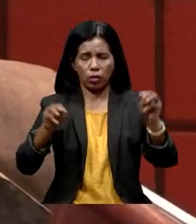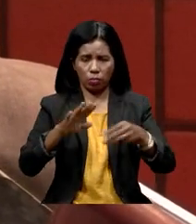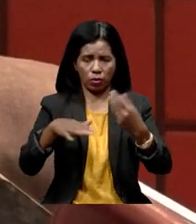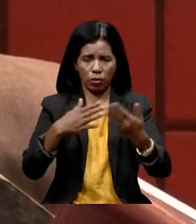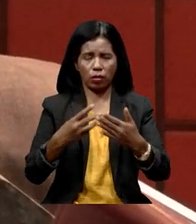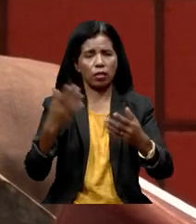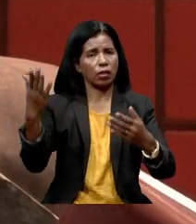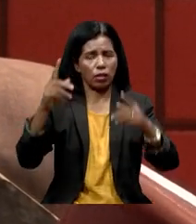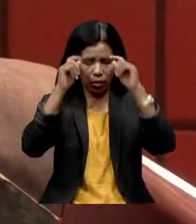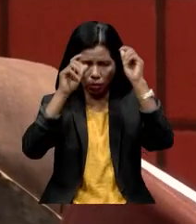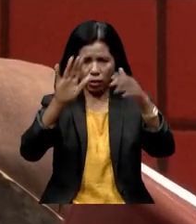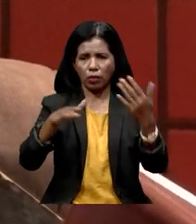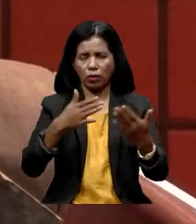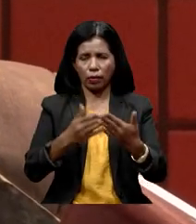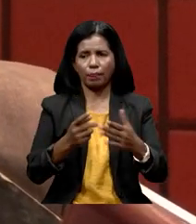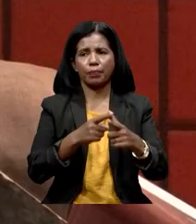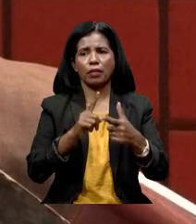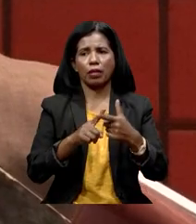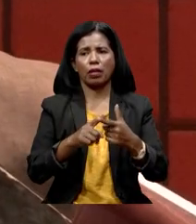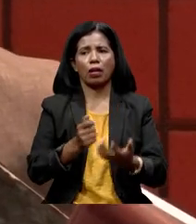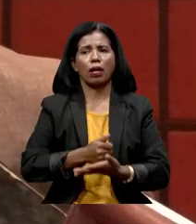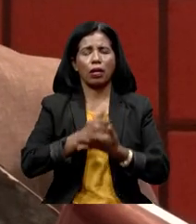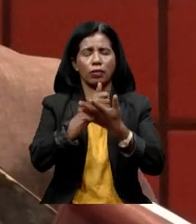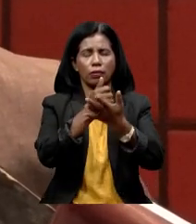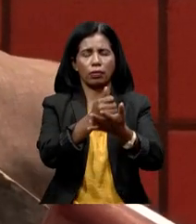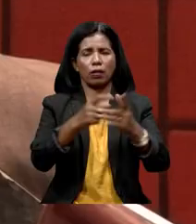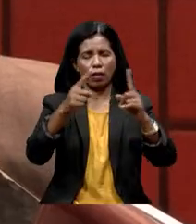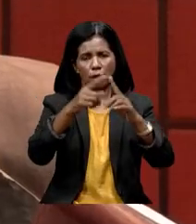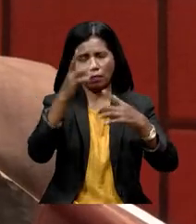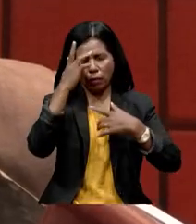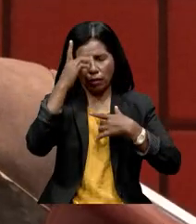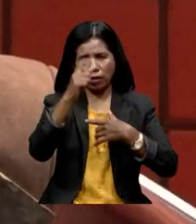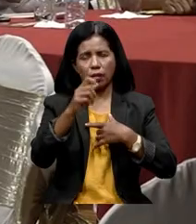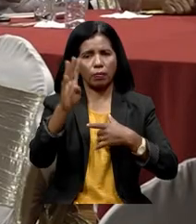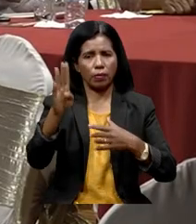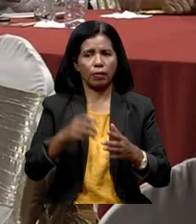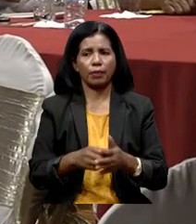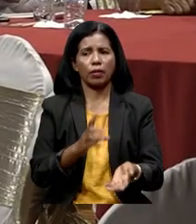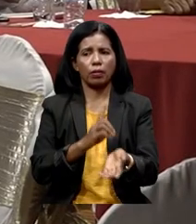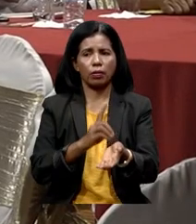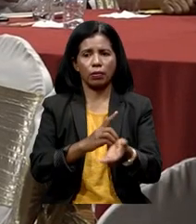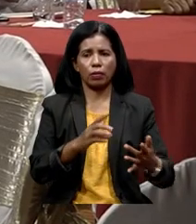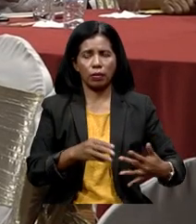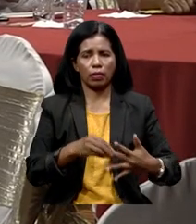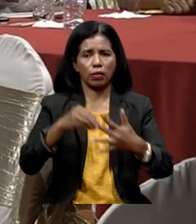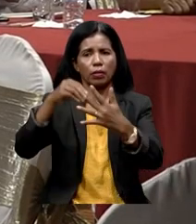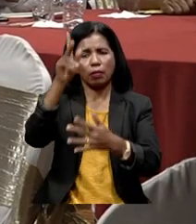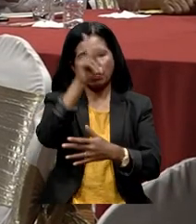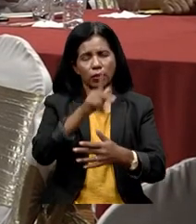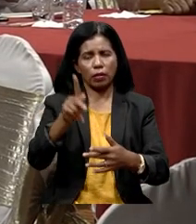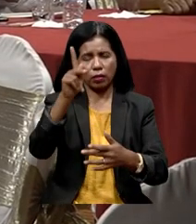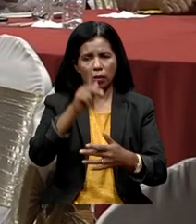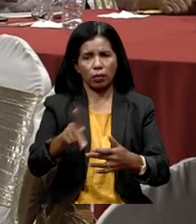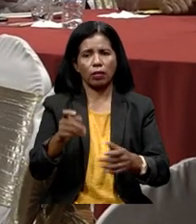ia territorio Timor Larantoma. Ou de apoio ao diagnóstico para moras tuberculose. Tu é doutor especialista no pesquisador Menzies